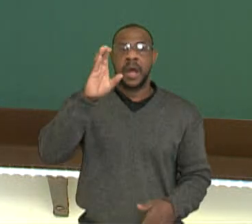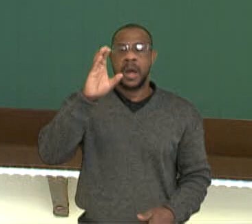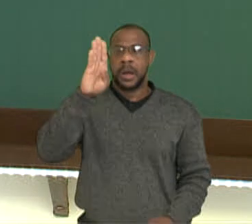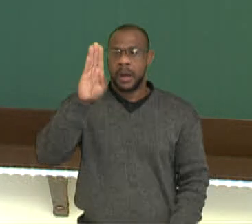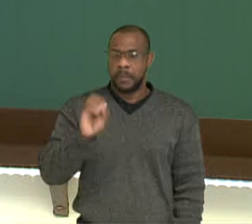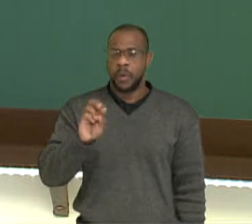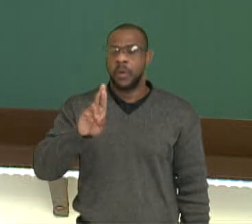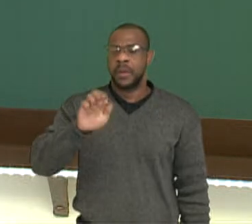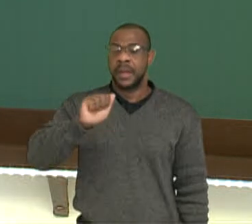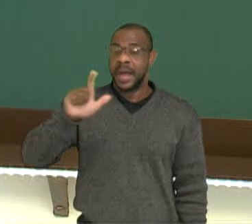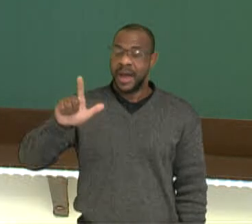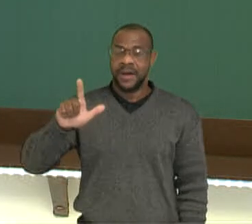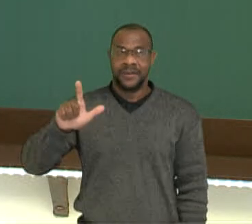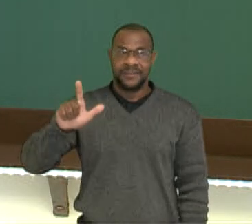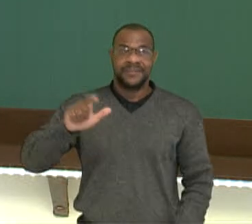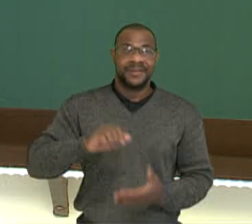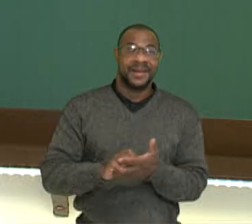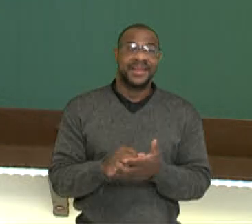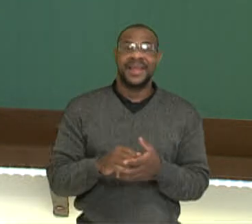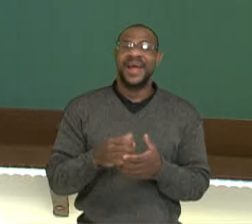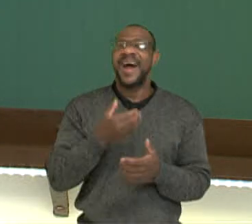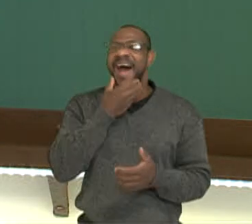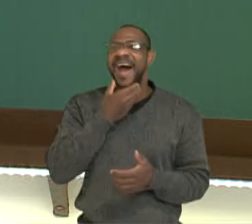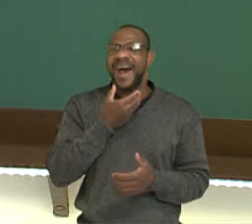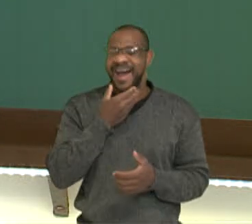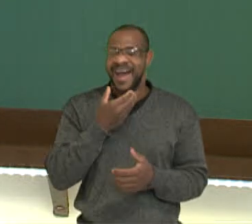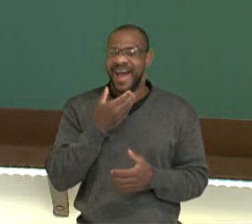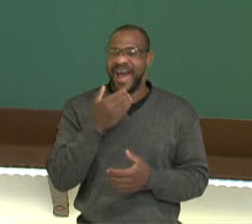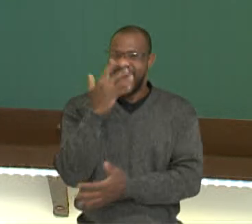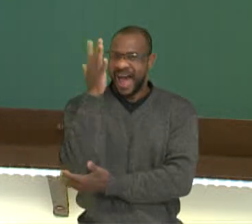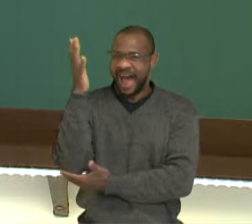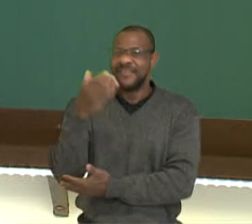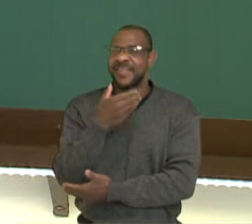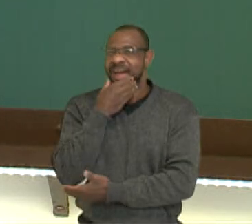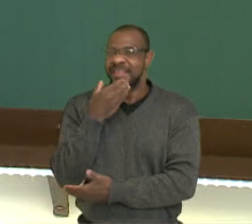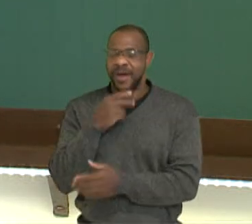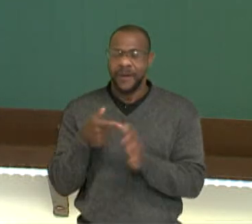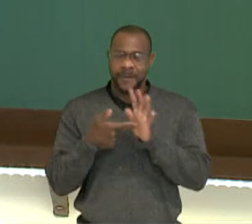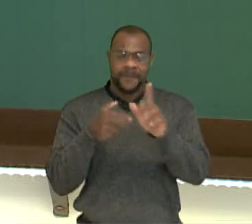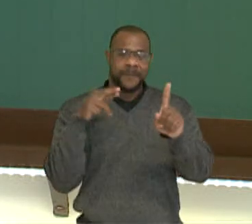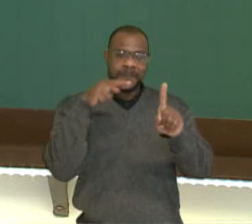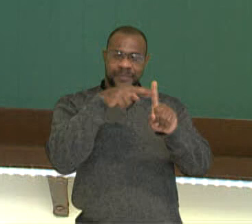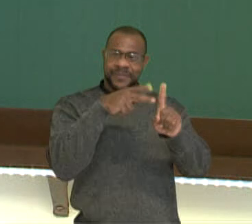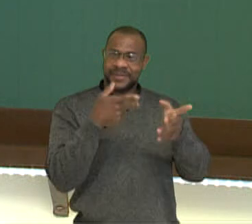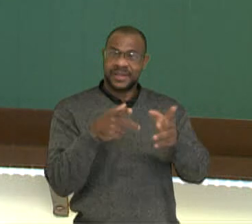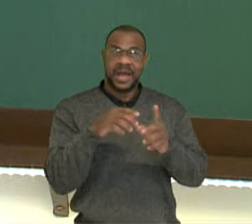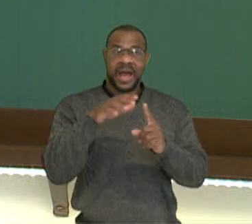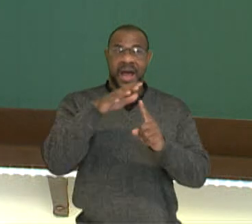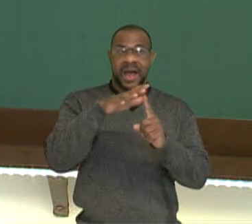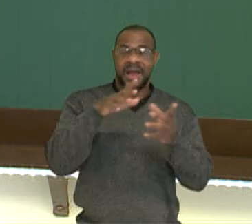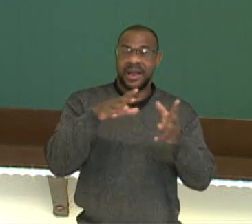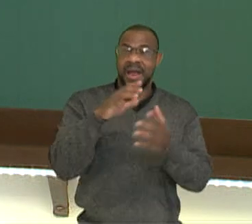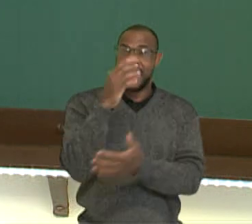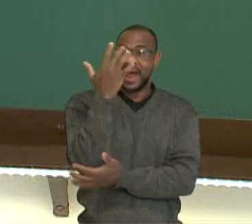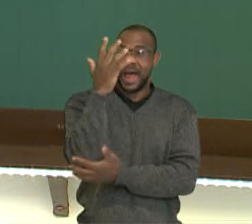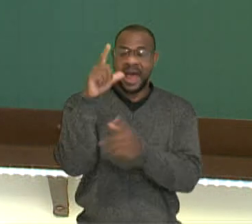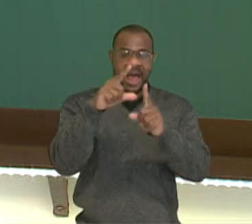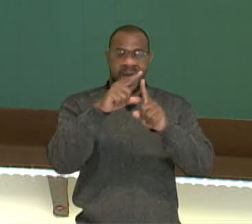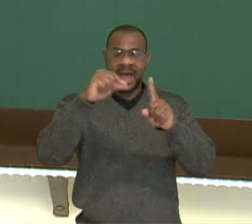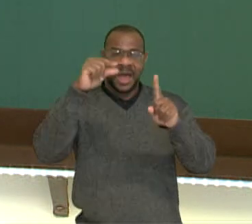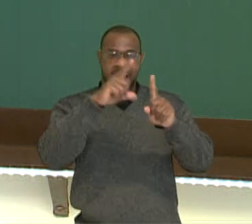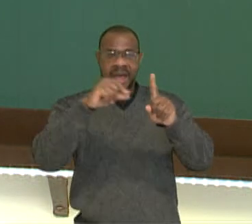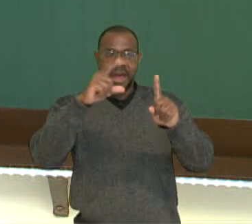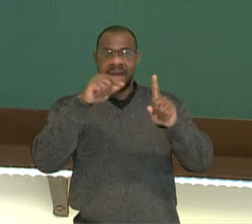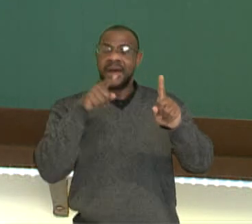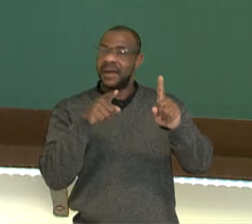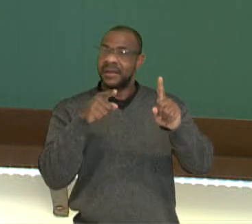Então, essa árvore de Natal, ela traz justamente essa referência. E as folhas dessas árvores de Natal que nós